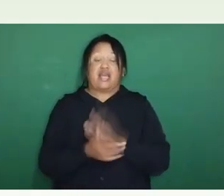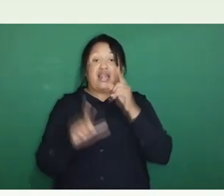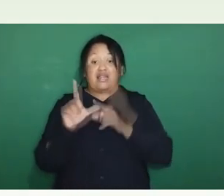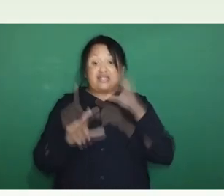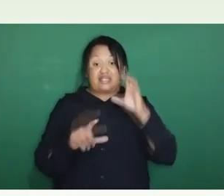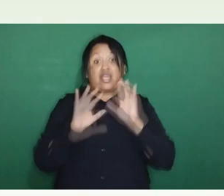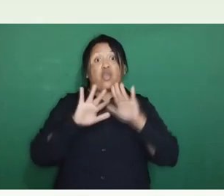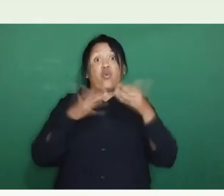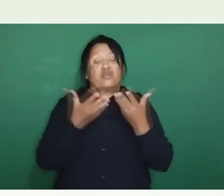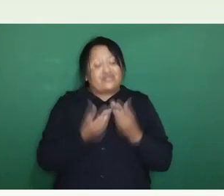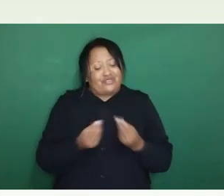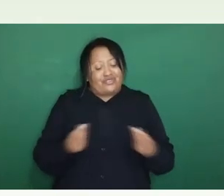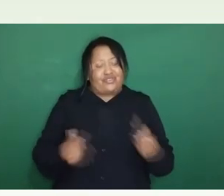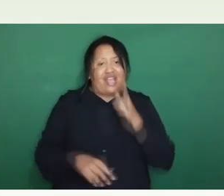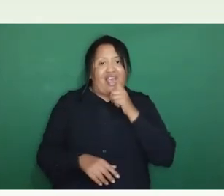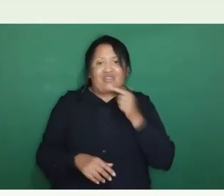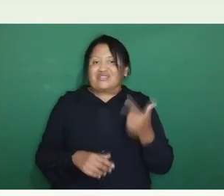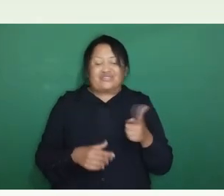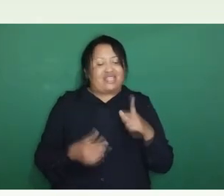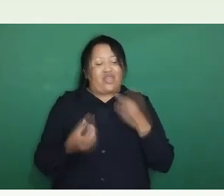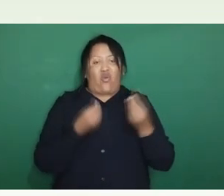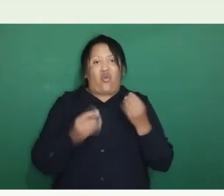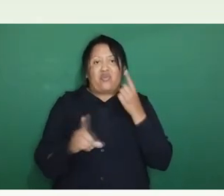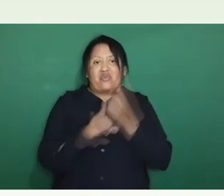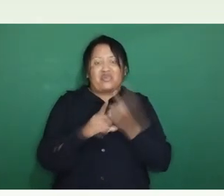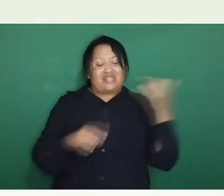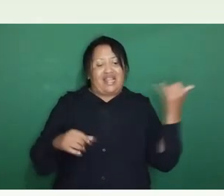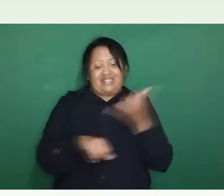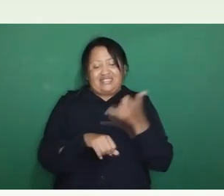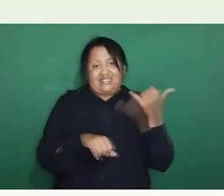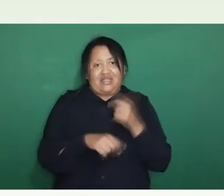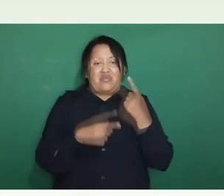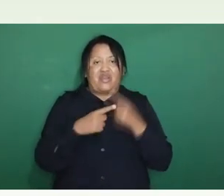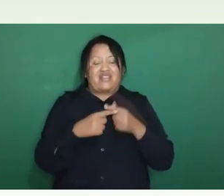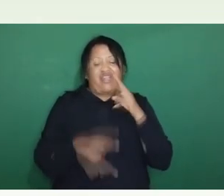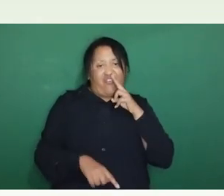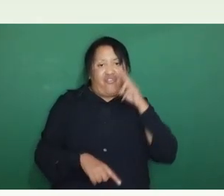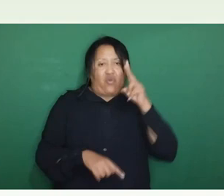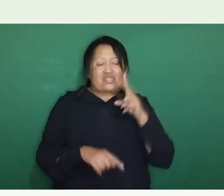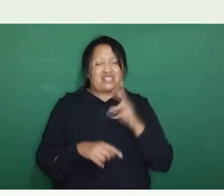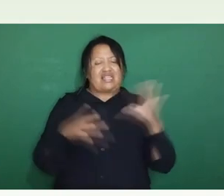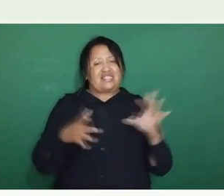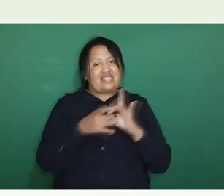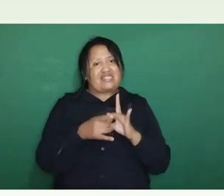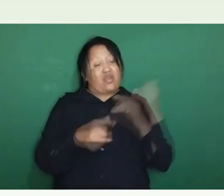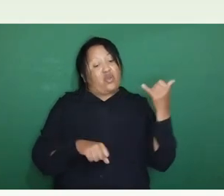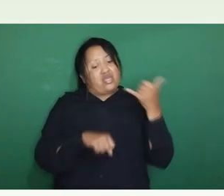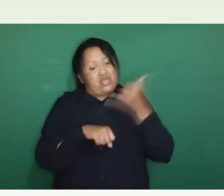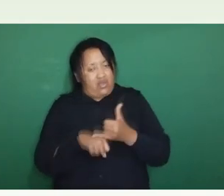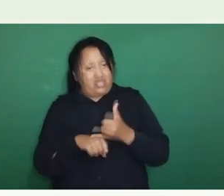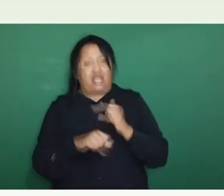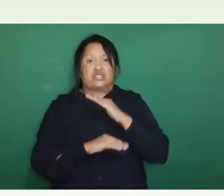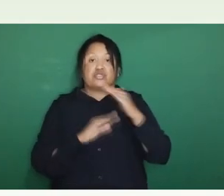em água não conduzem eletricidade devido à força das ligações iônicas ó todo mundo sabe né que quando